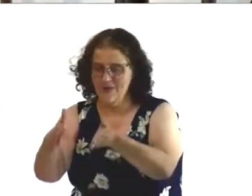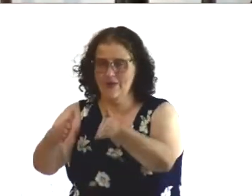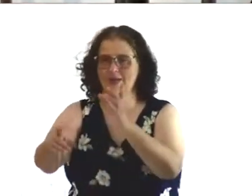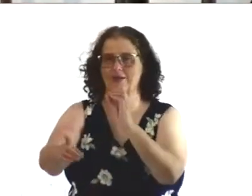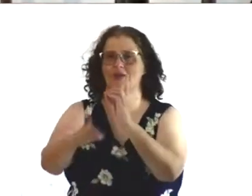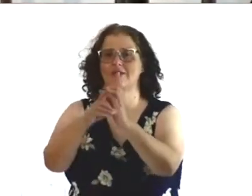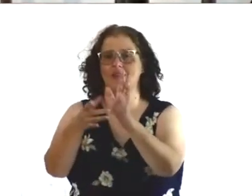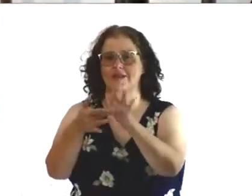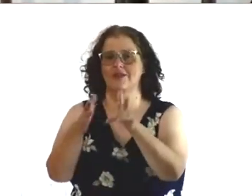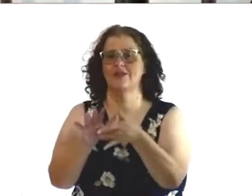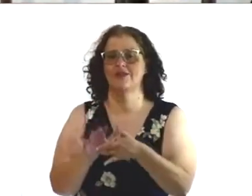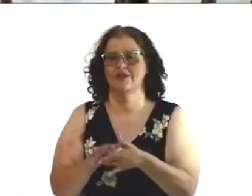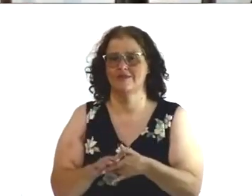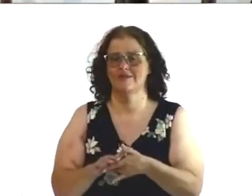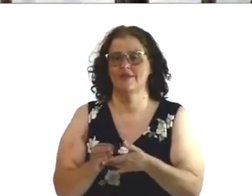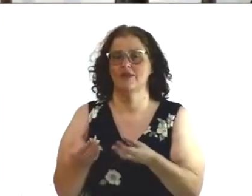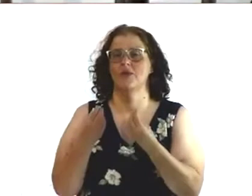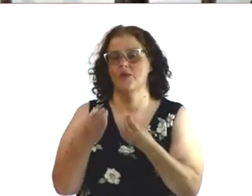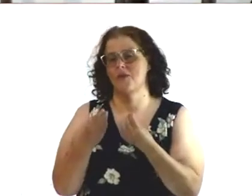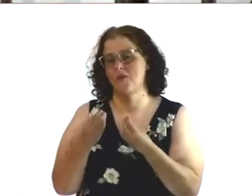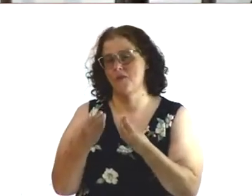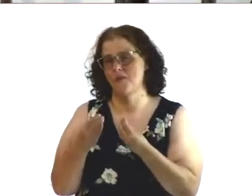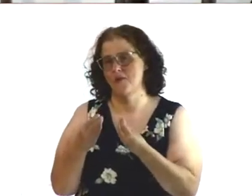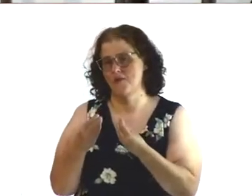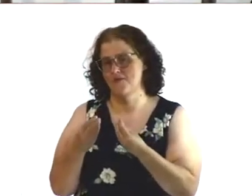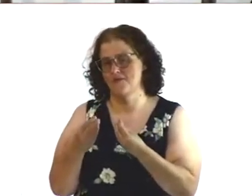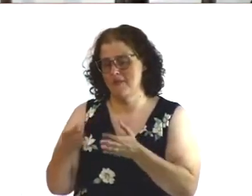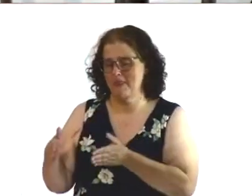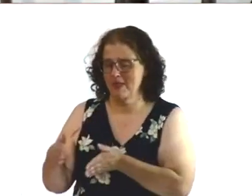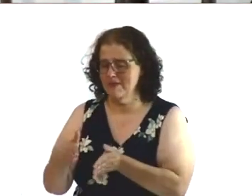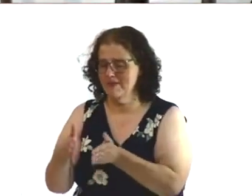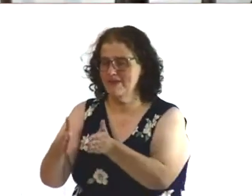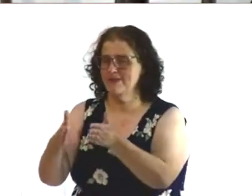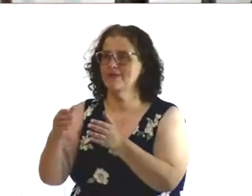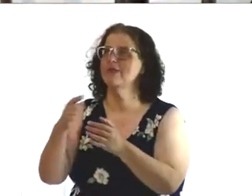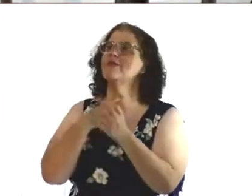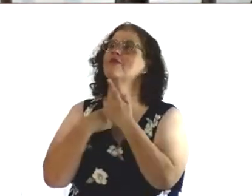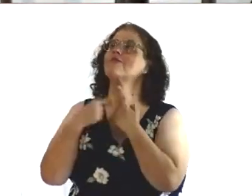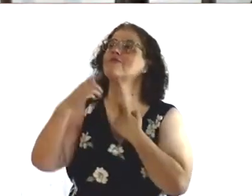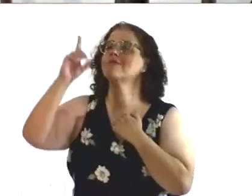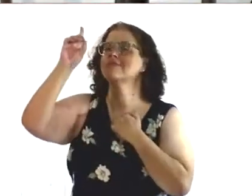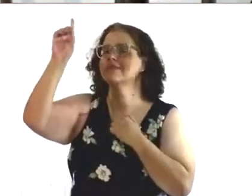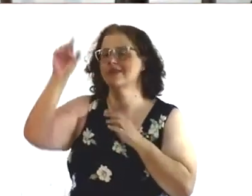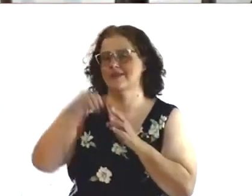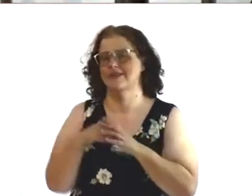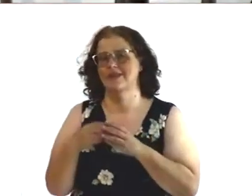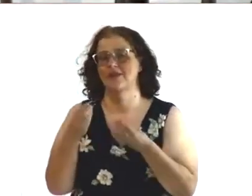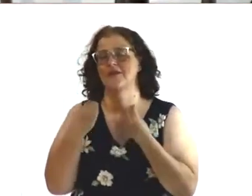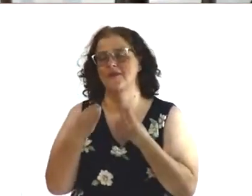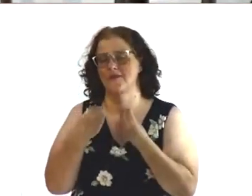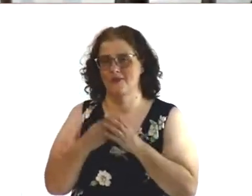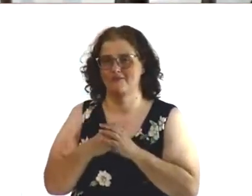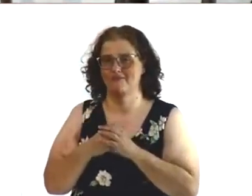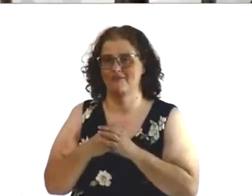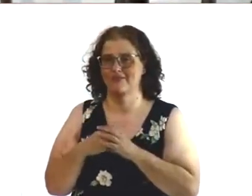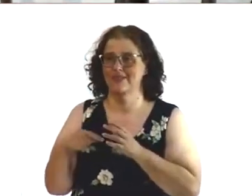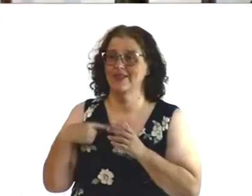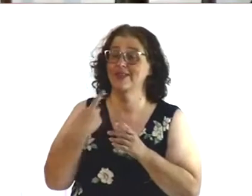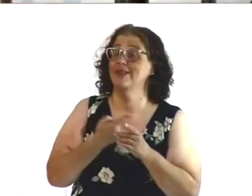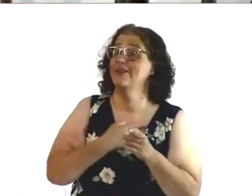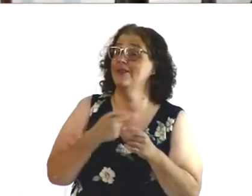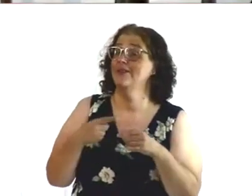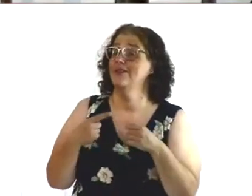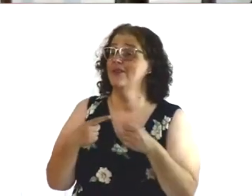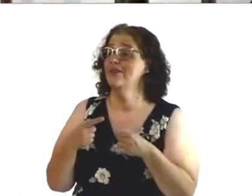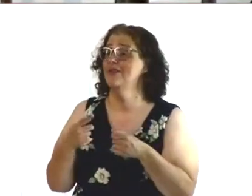Jesus? Como descobrir o que Deus quer, a nossa proximidade com Ele? Como descobrir por que é que o